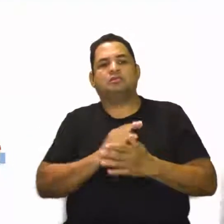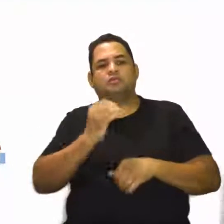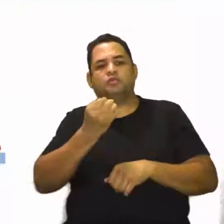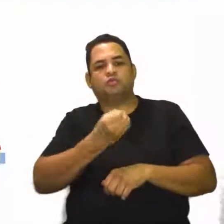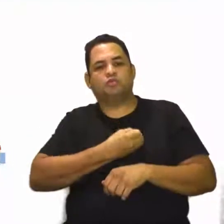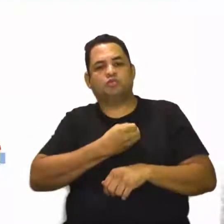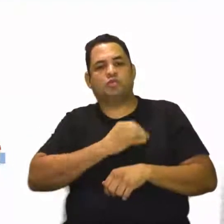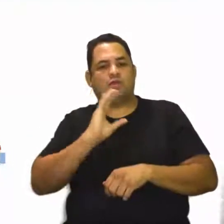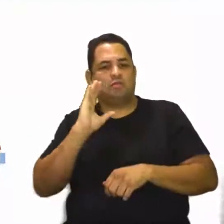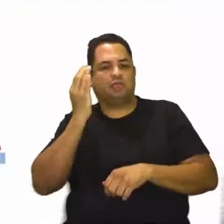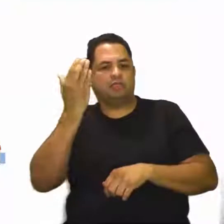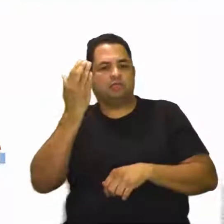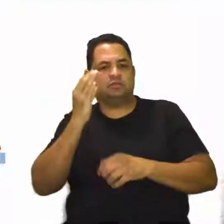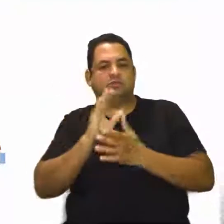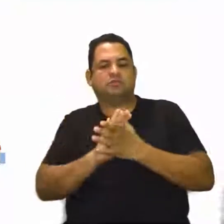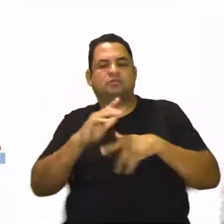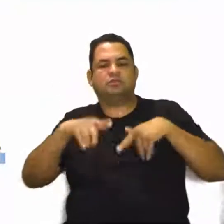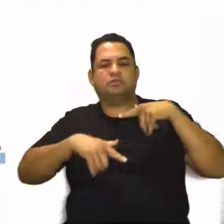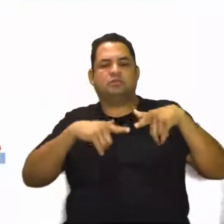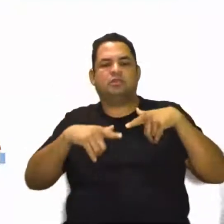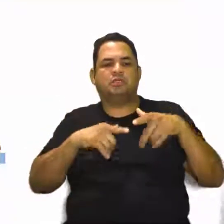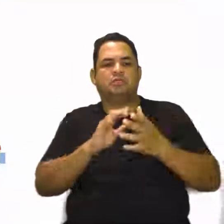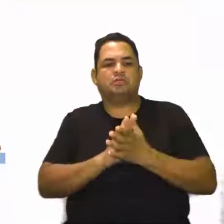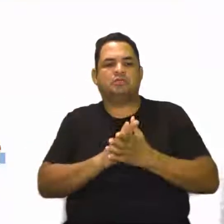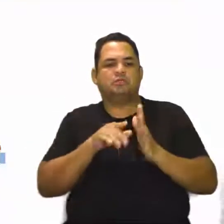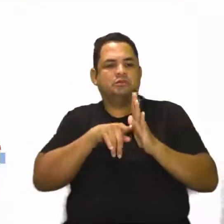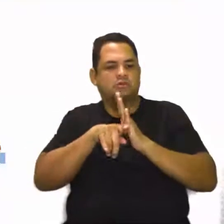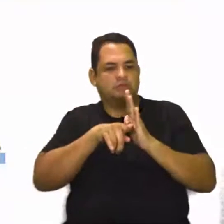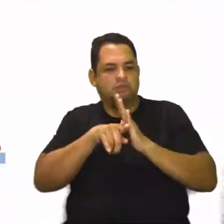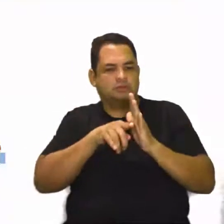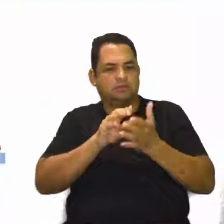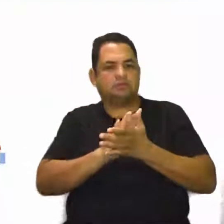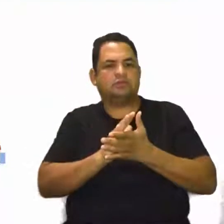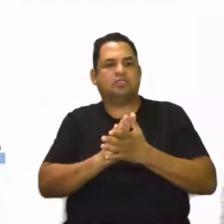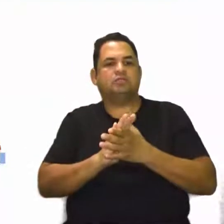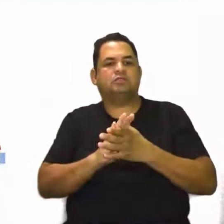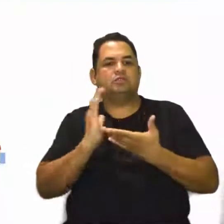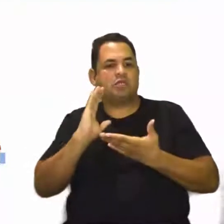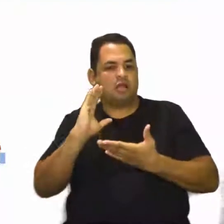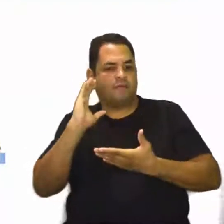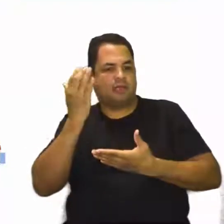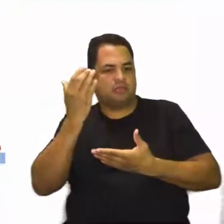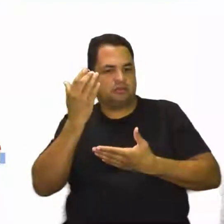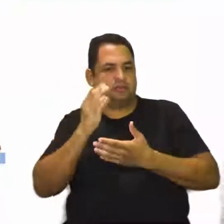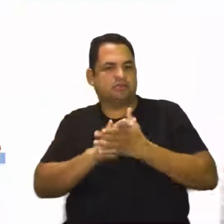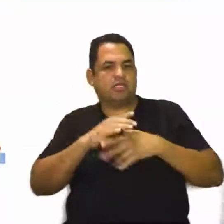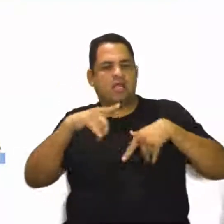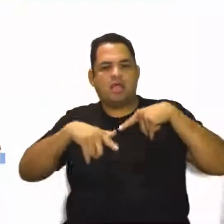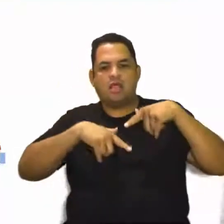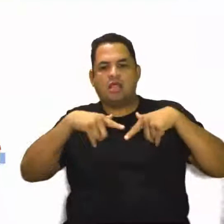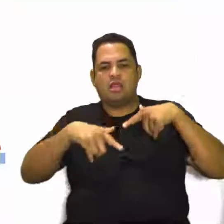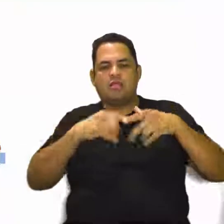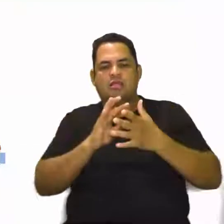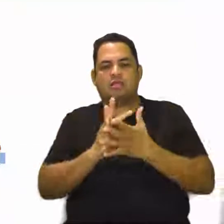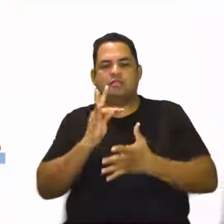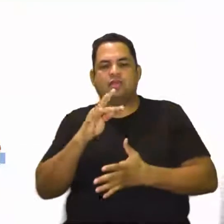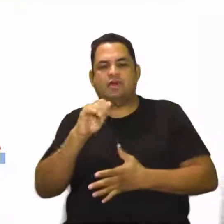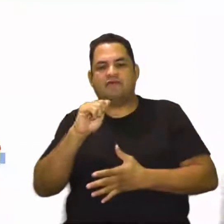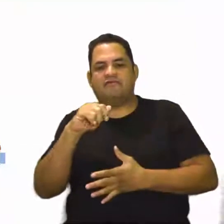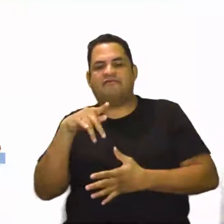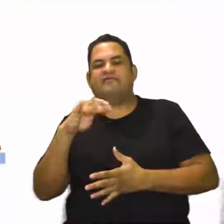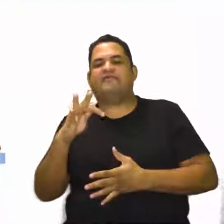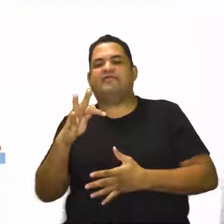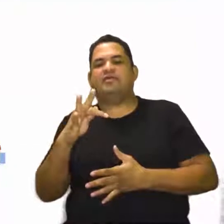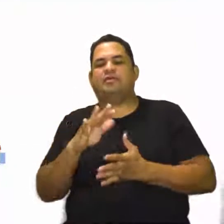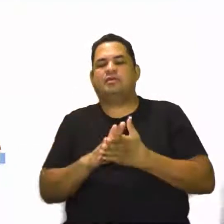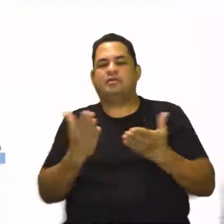de trabalho ou até mesmo o teste de aptidão física, o TAF. Perfeito. E sobre o TAF nós abordamos muito, né?